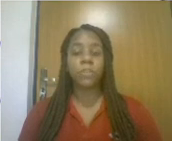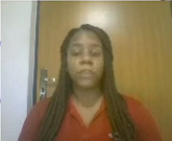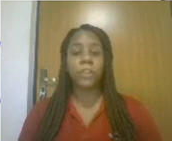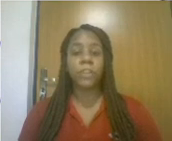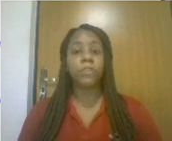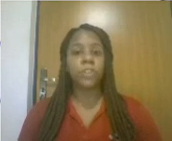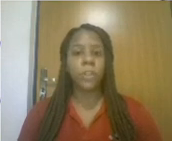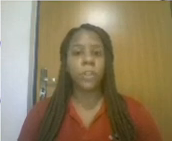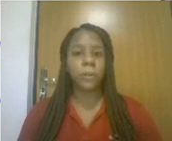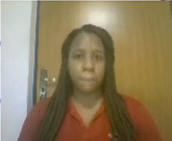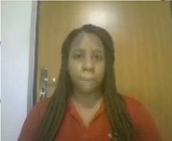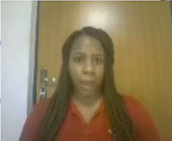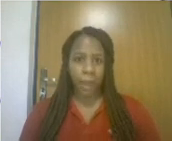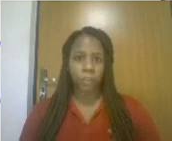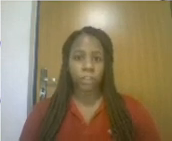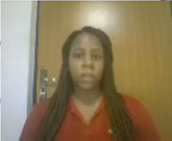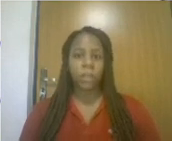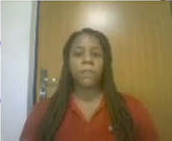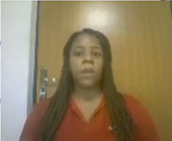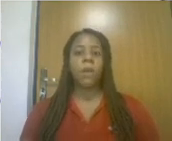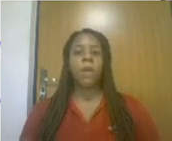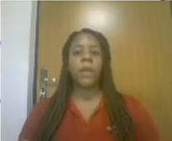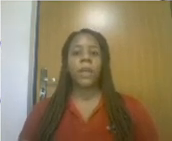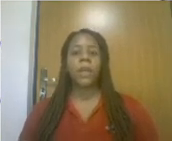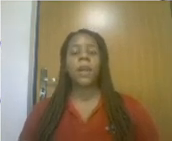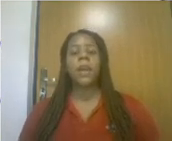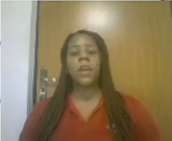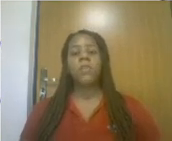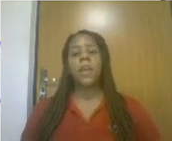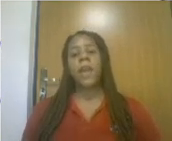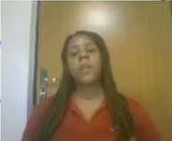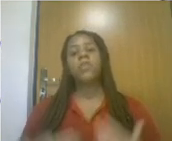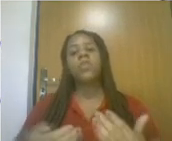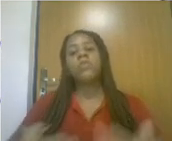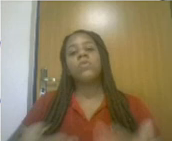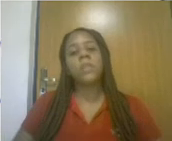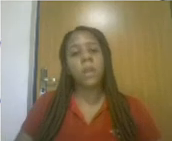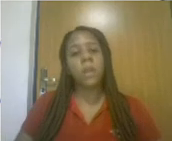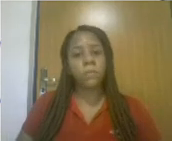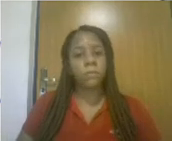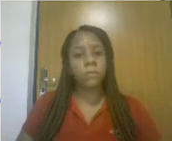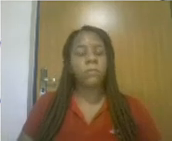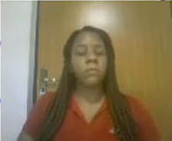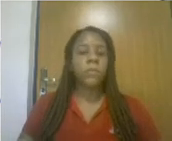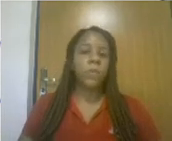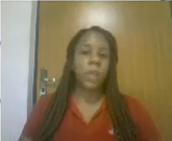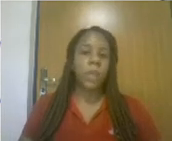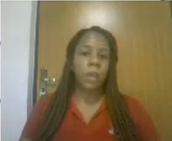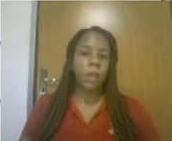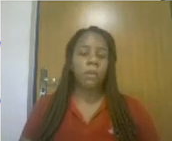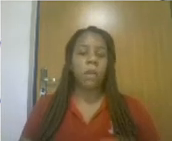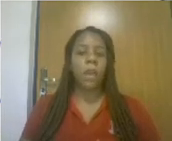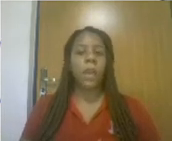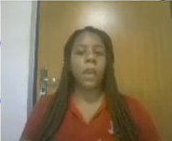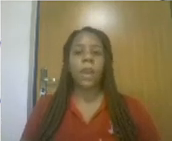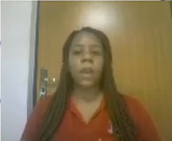Estávamos nos divertindo demais. Então, aqui eu dei a introdução do